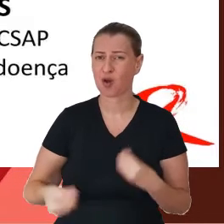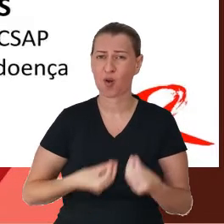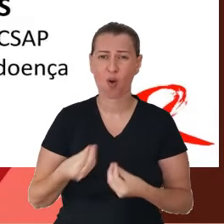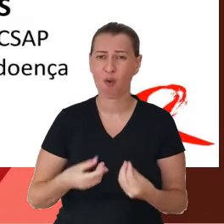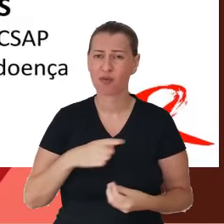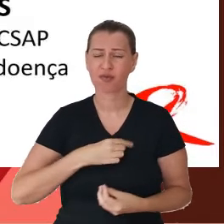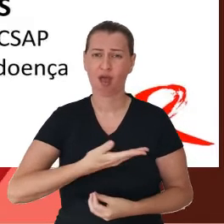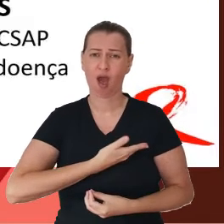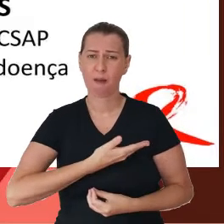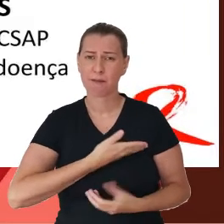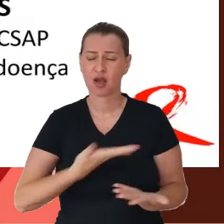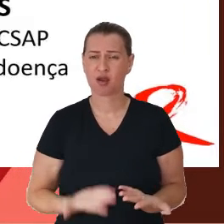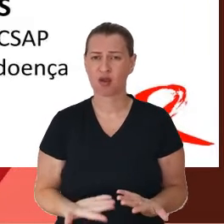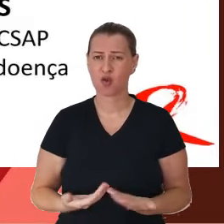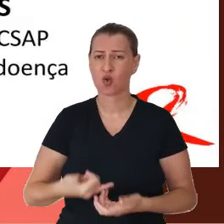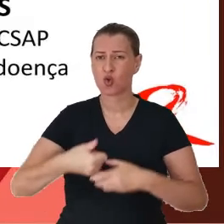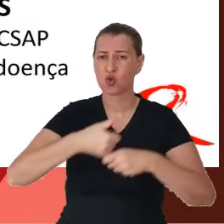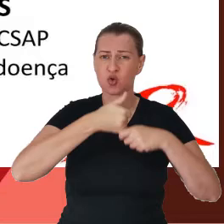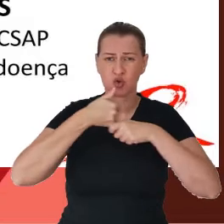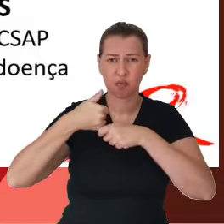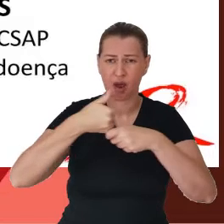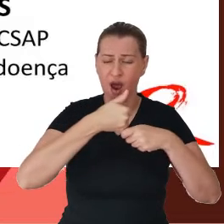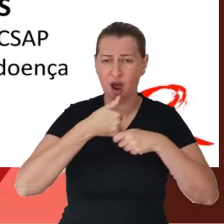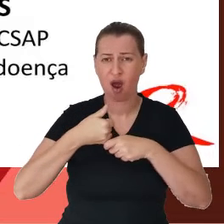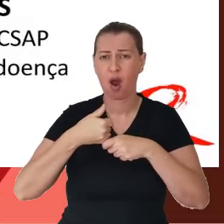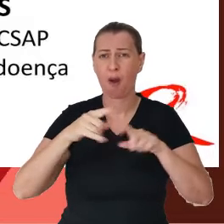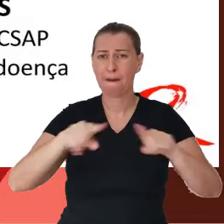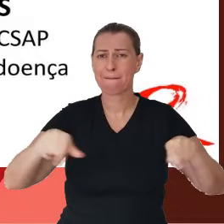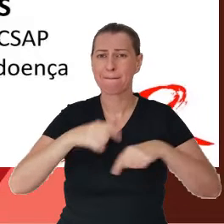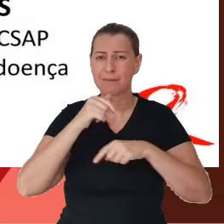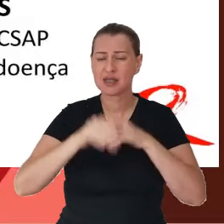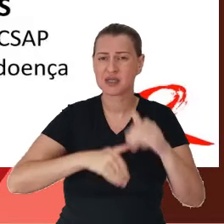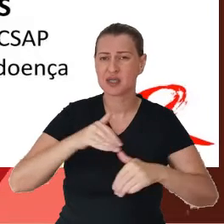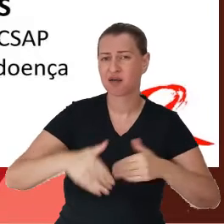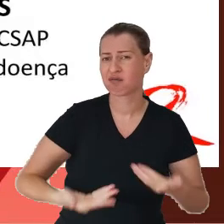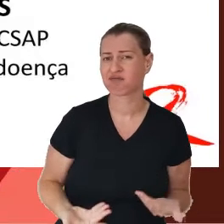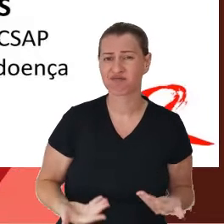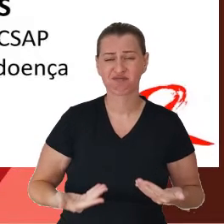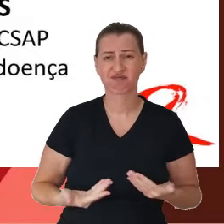ter amigos, tomar chimarrão, entrar em piscina,